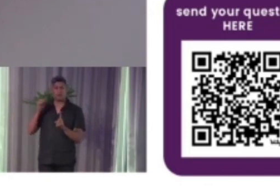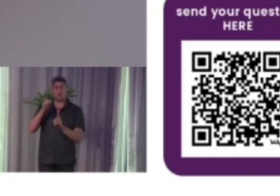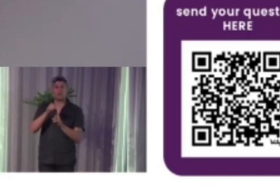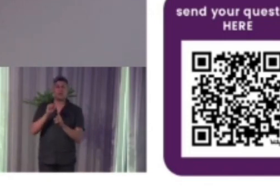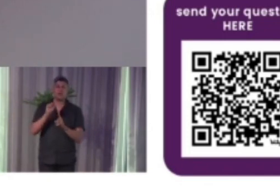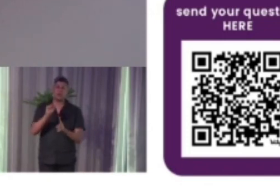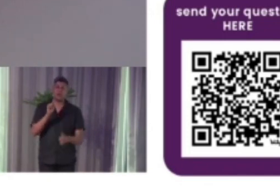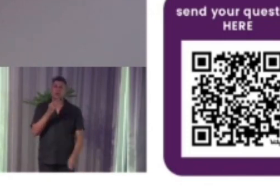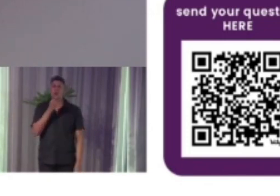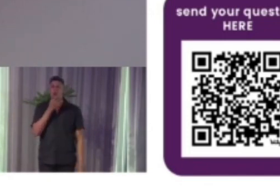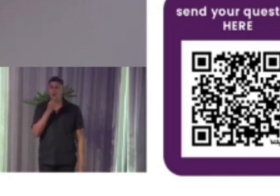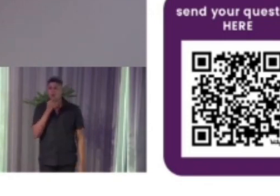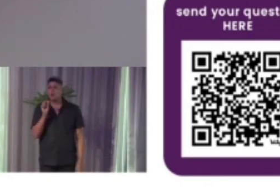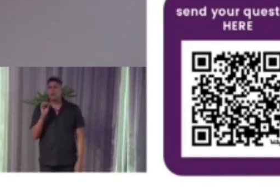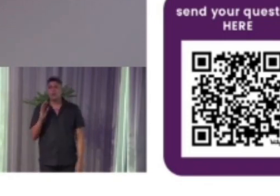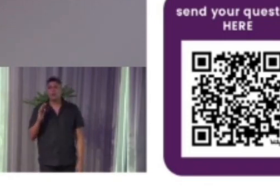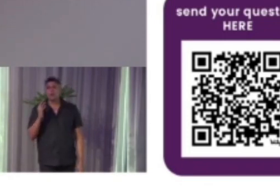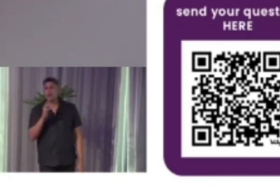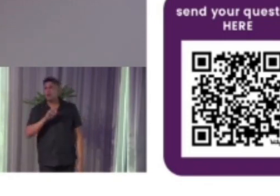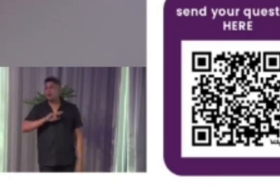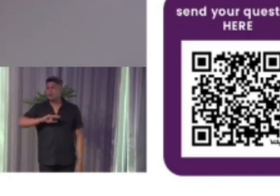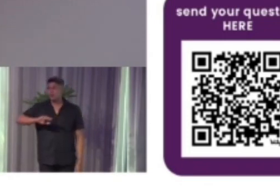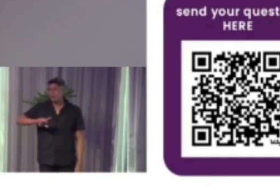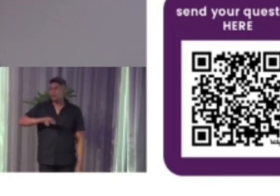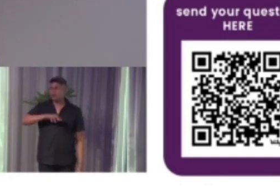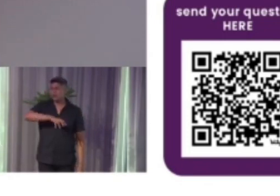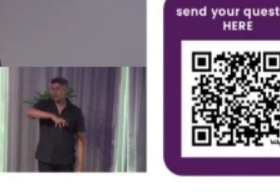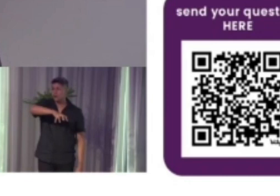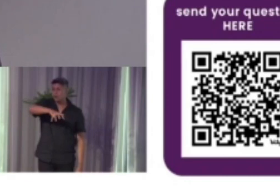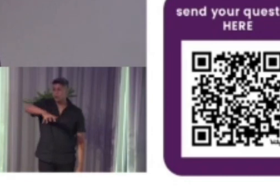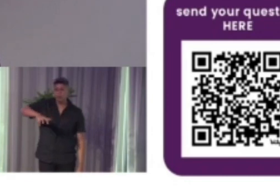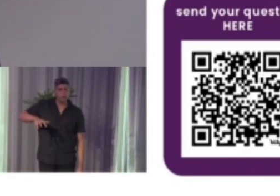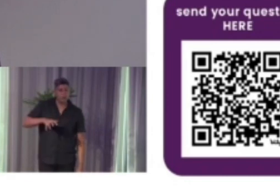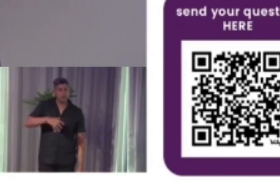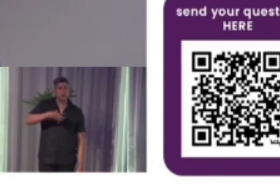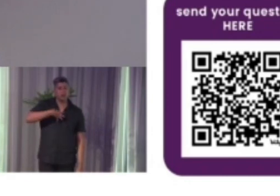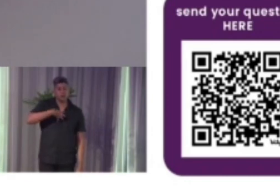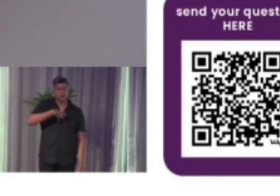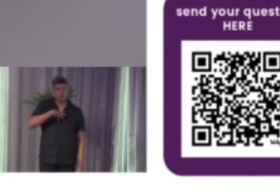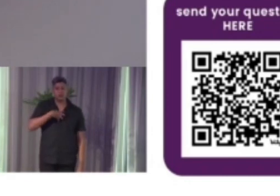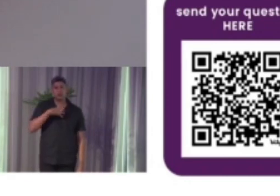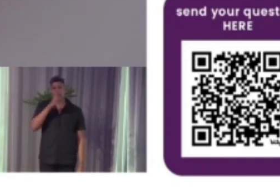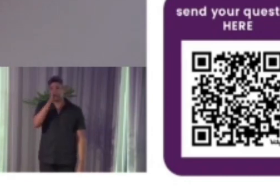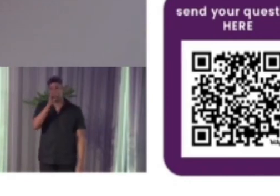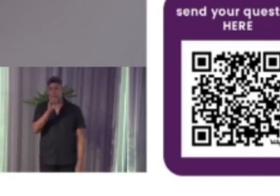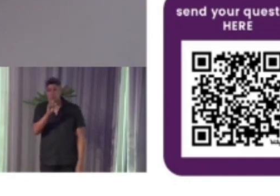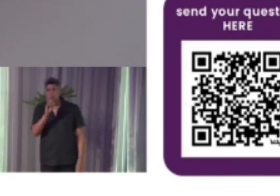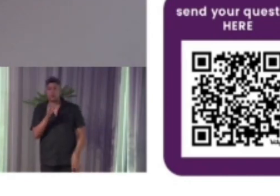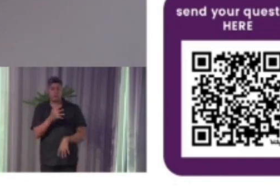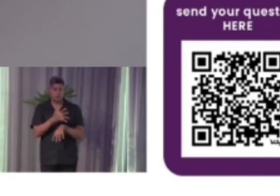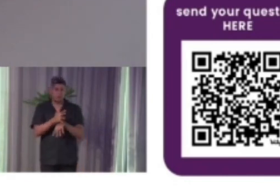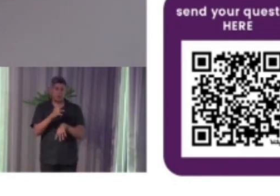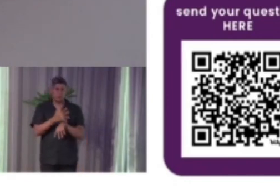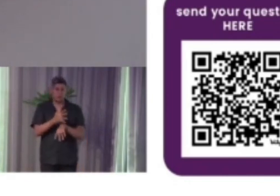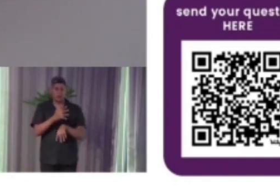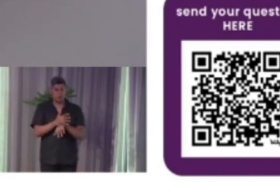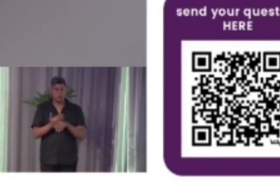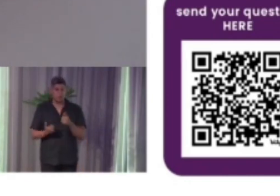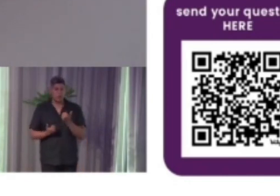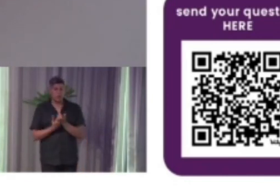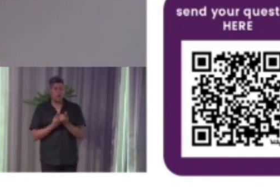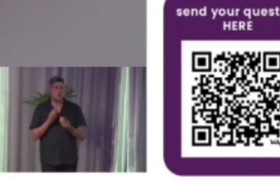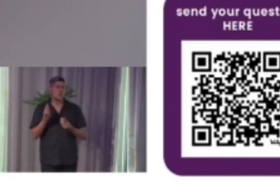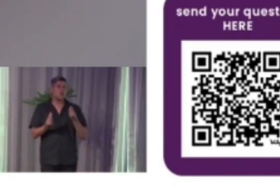de incidência, de diferenças regionais, de aspectos clínicos, da prática assistencial, como esses pacientes